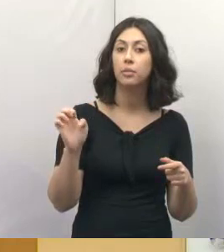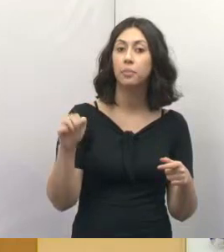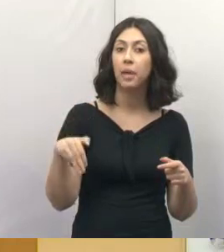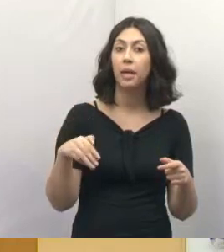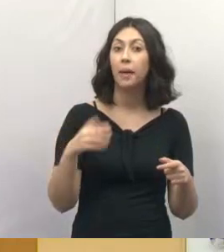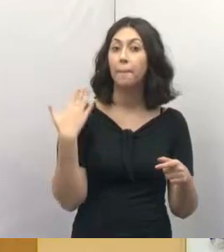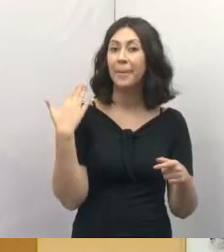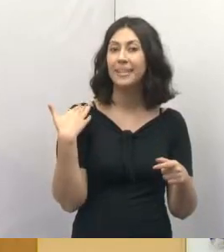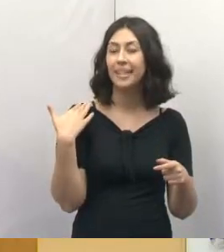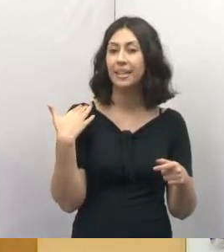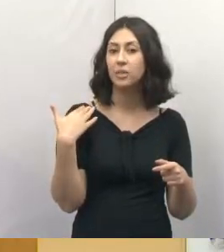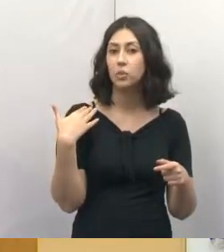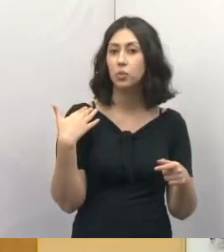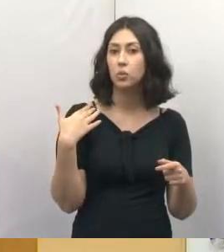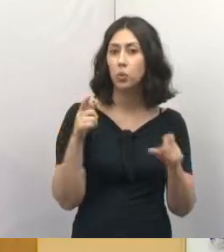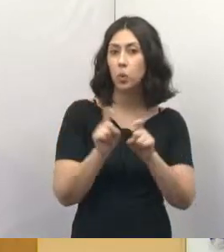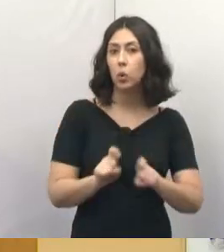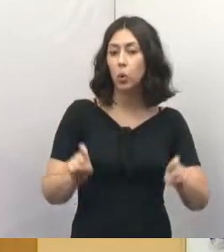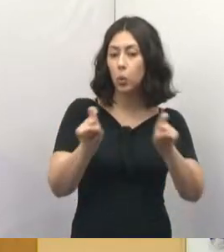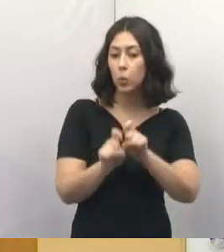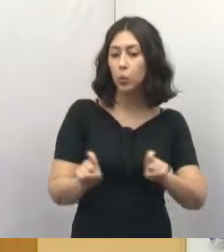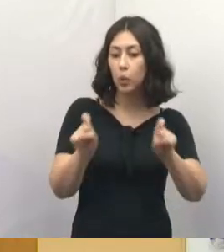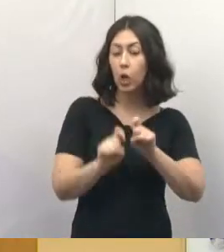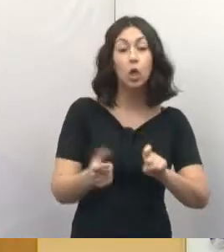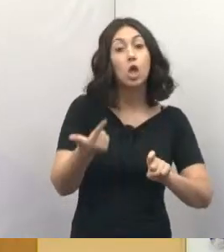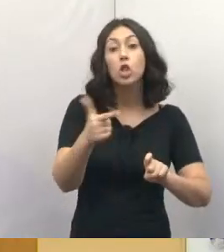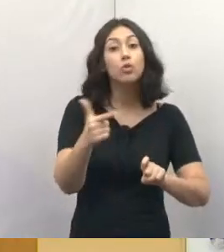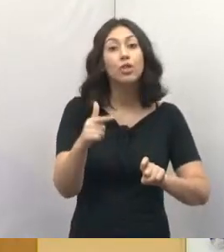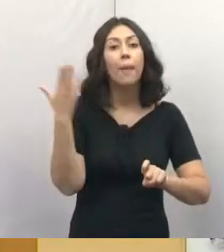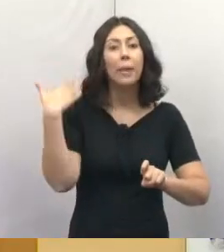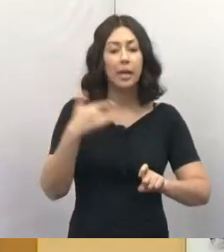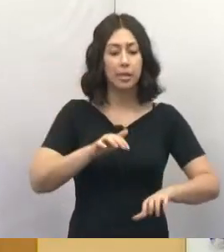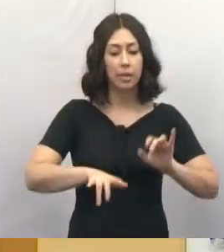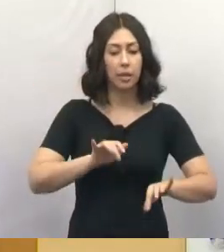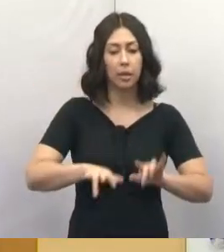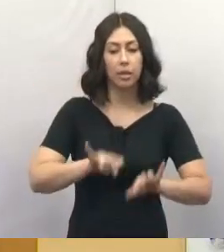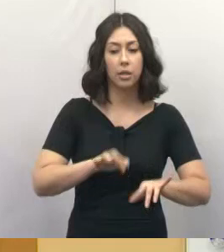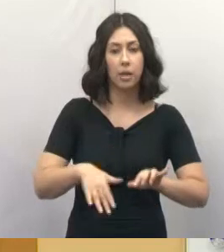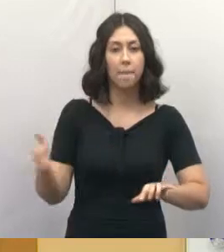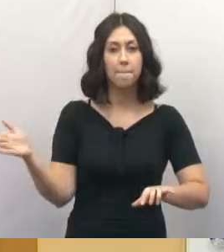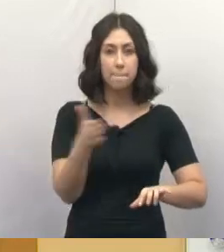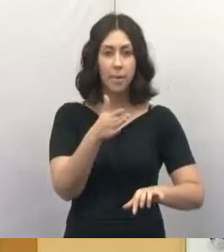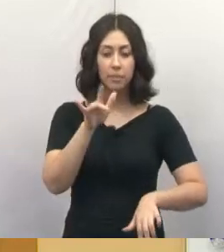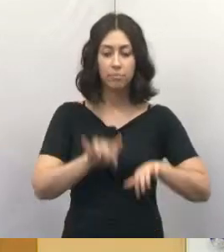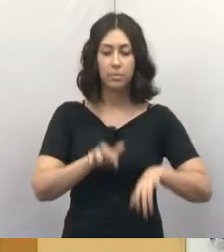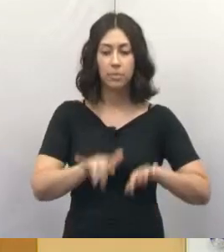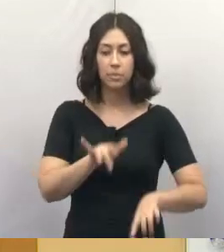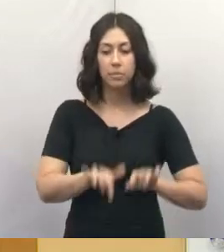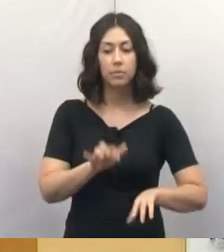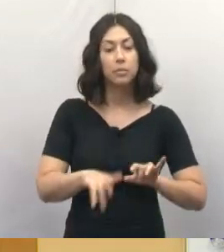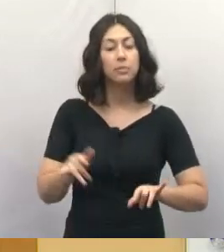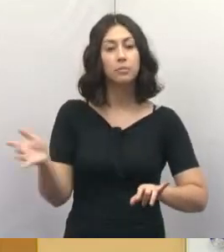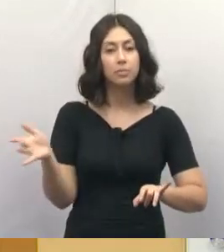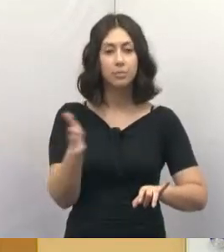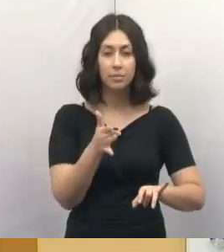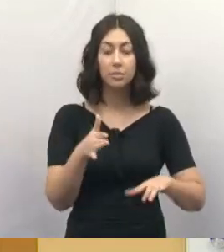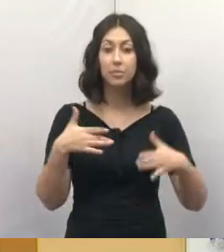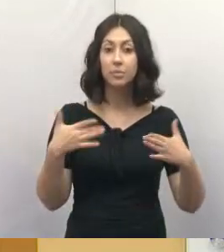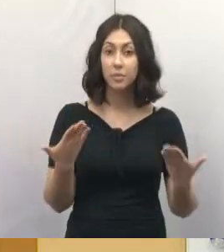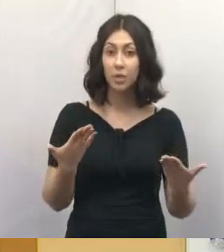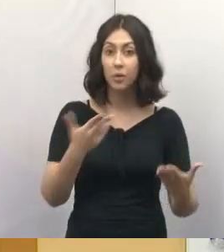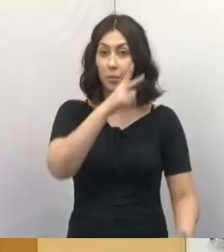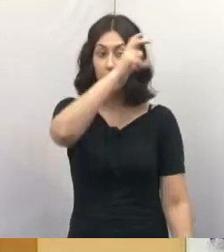ideia, né? Não tinha processo eletrônico, tinha com um computador na prefeitura, não é? Então o Marco Aurélio teve esse